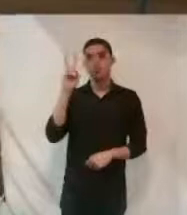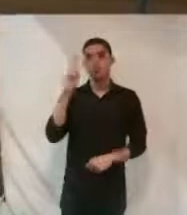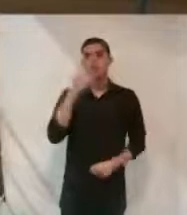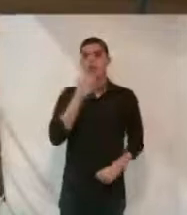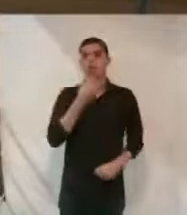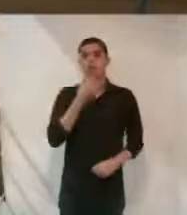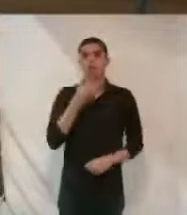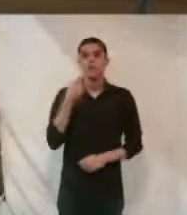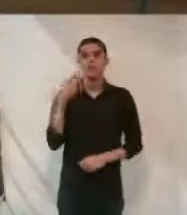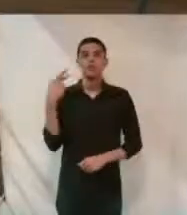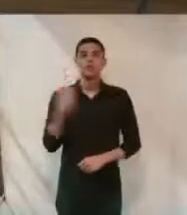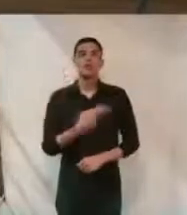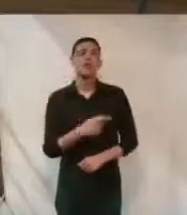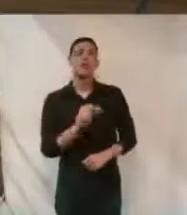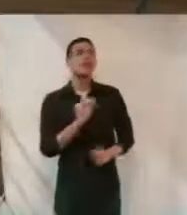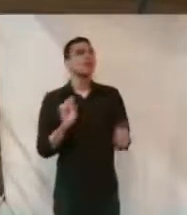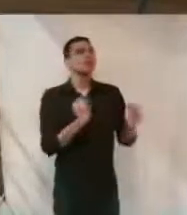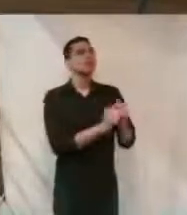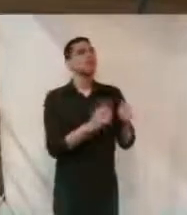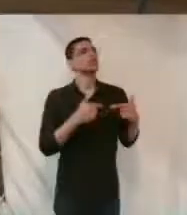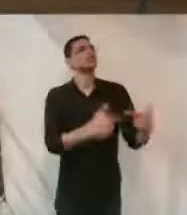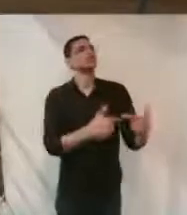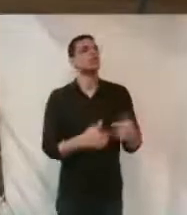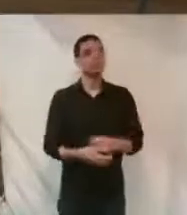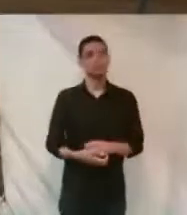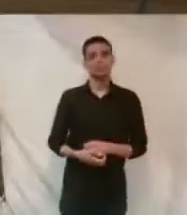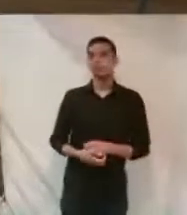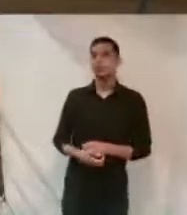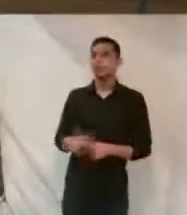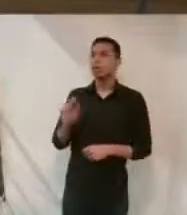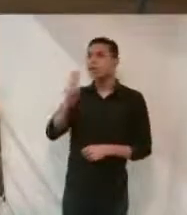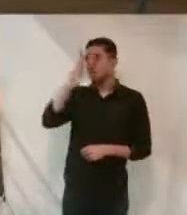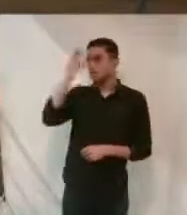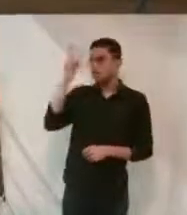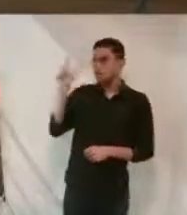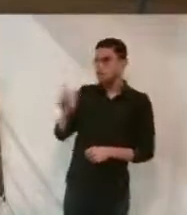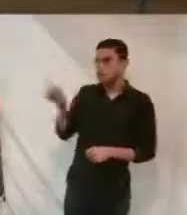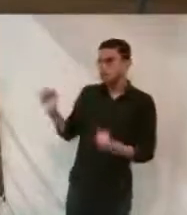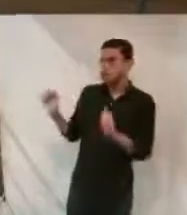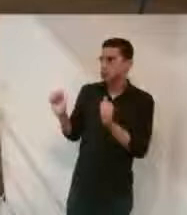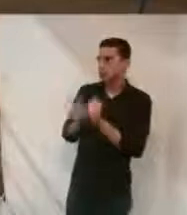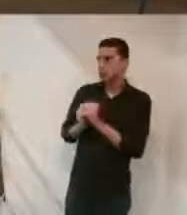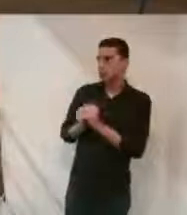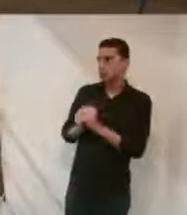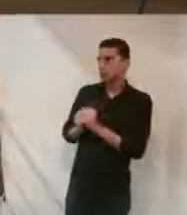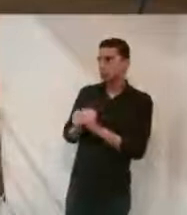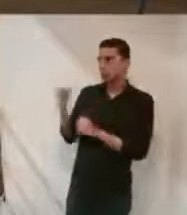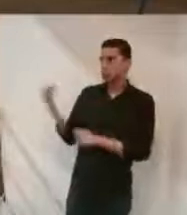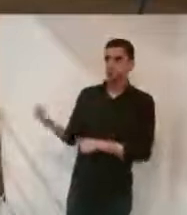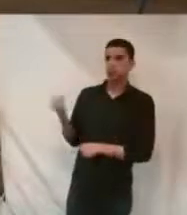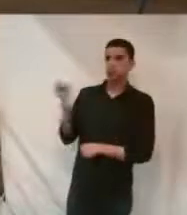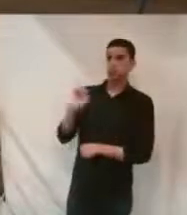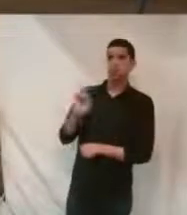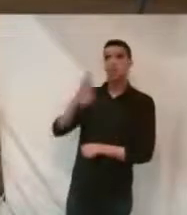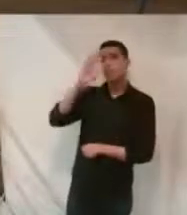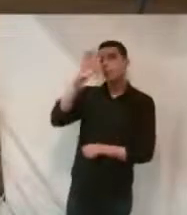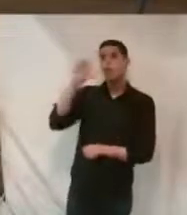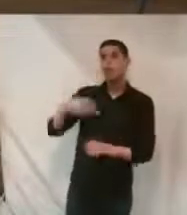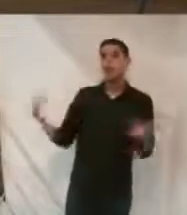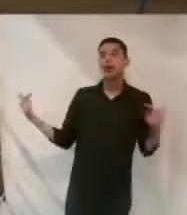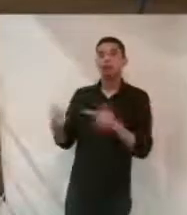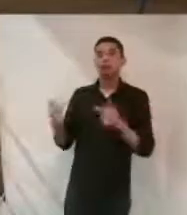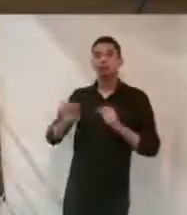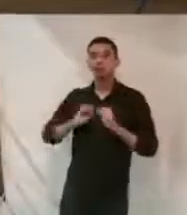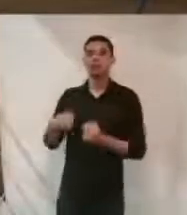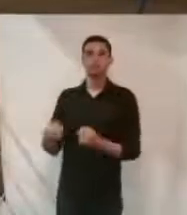isso importa? Importa mais do que a guerra. E é justamente nessa bancada aqui que conforta saber